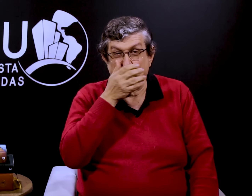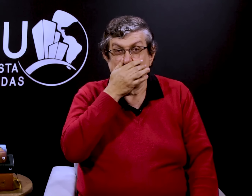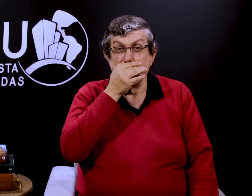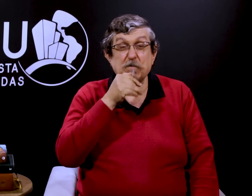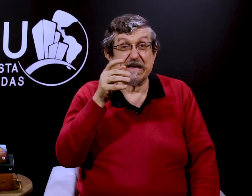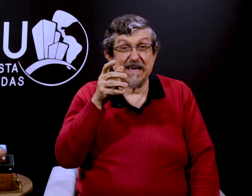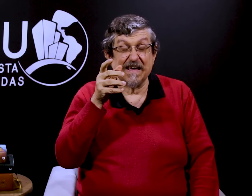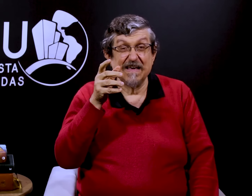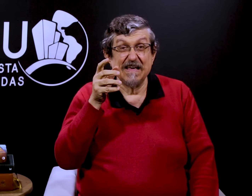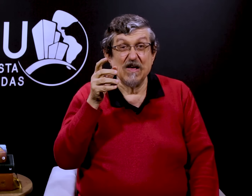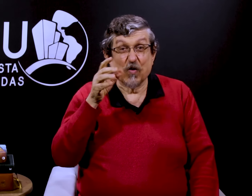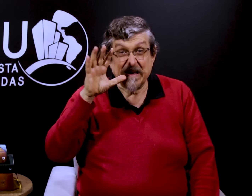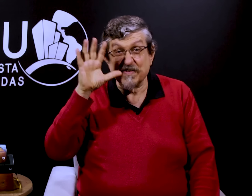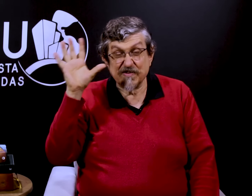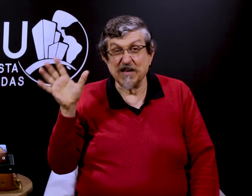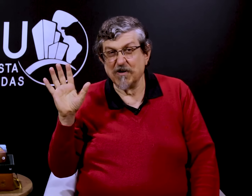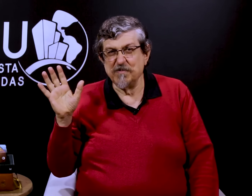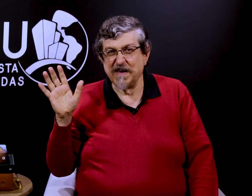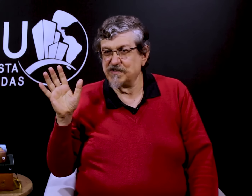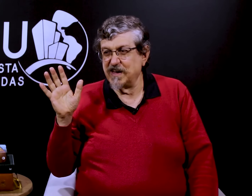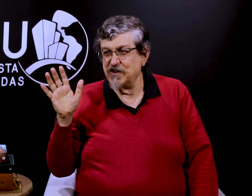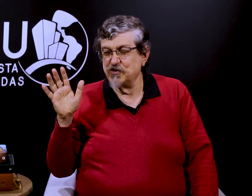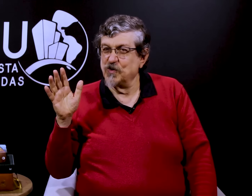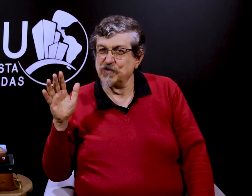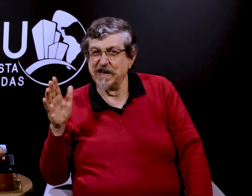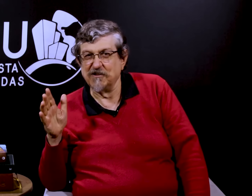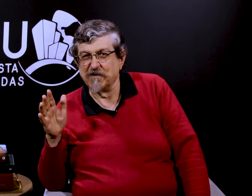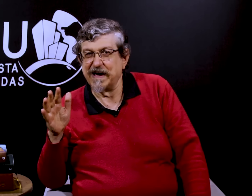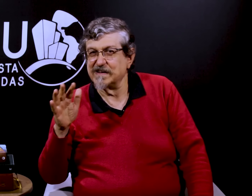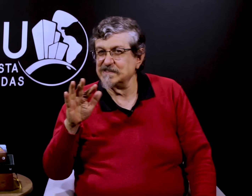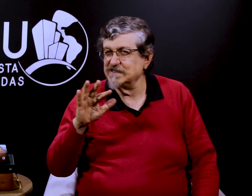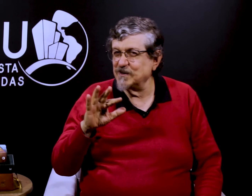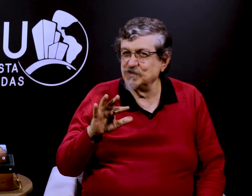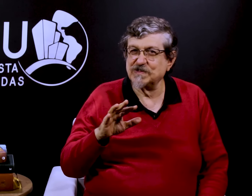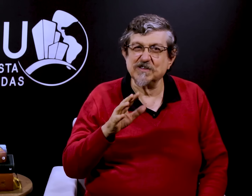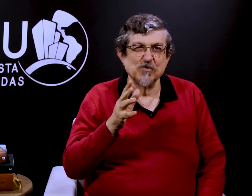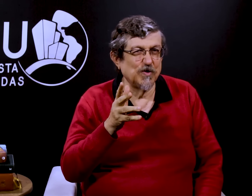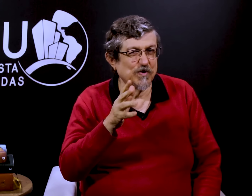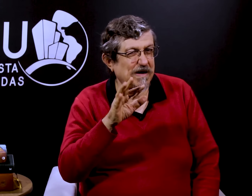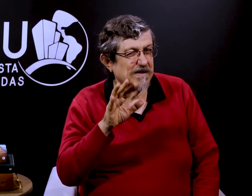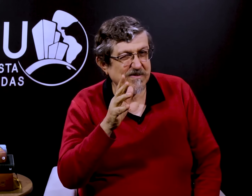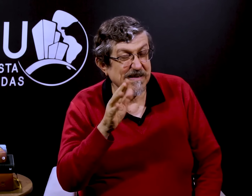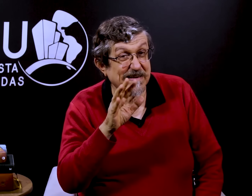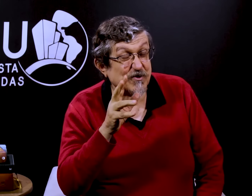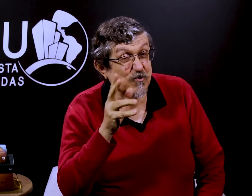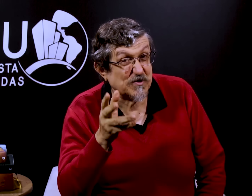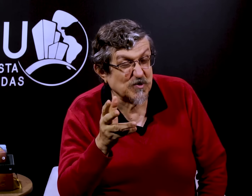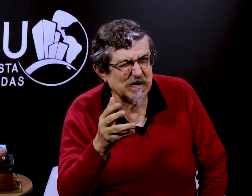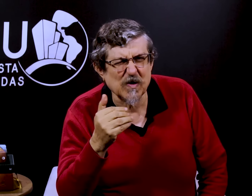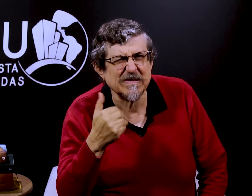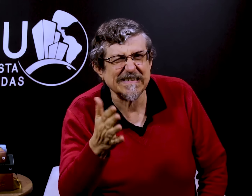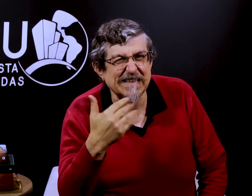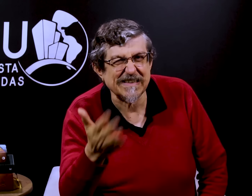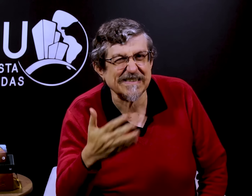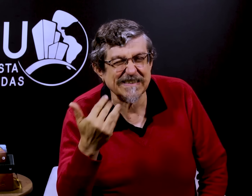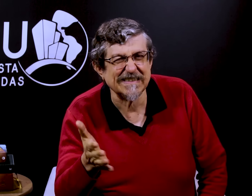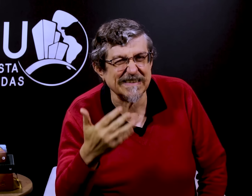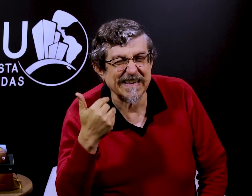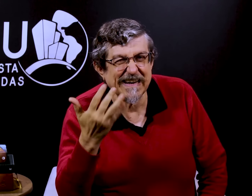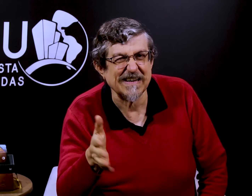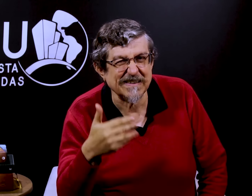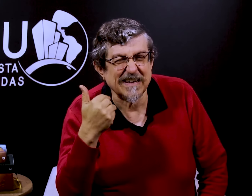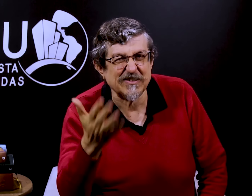fazer. Por quê? Conhecendo o ambiente religioso, e ele não era assim tão seguro, ele tinha lá suas dúvidas, como tanta gente